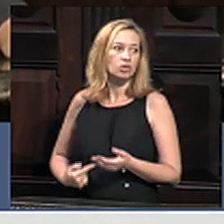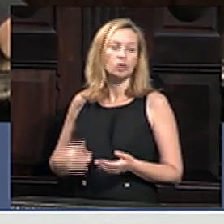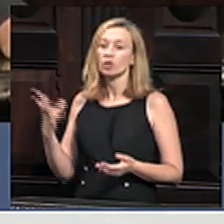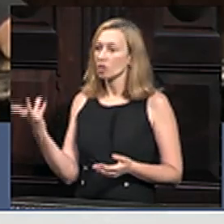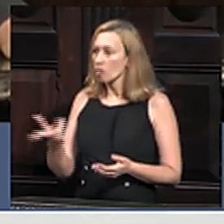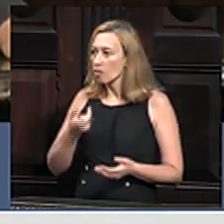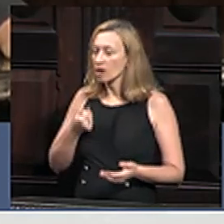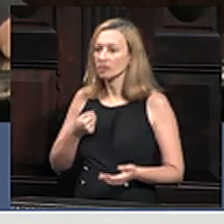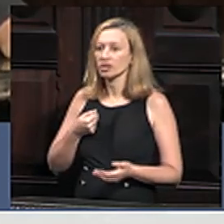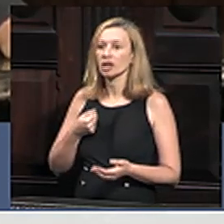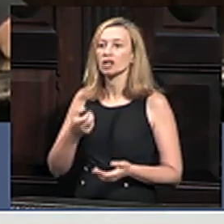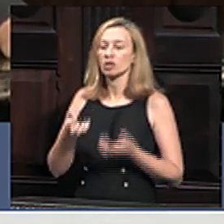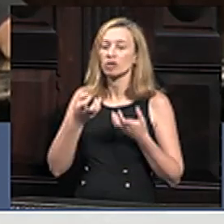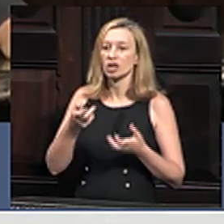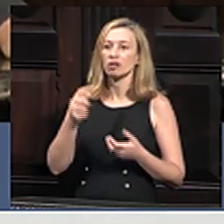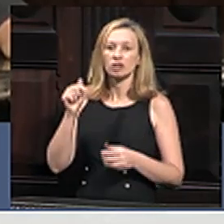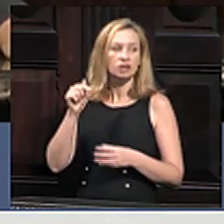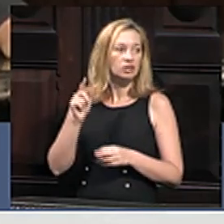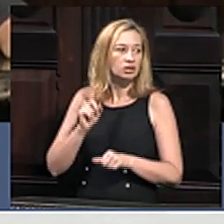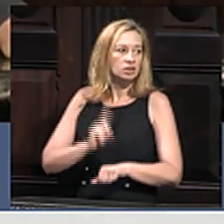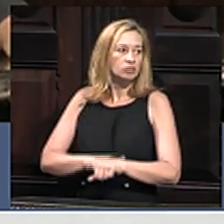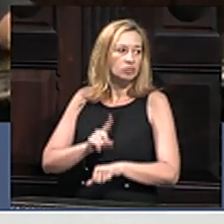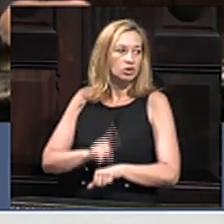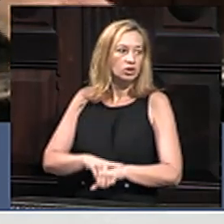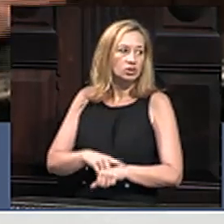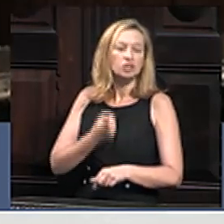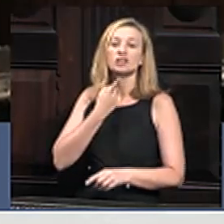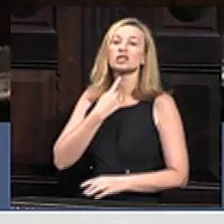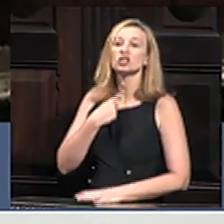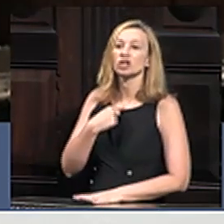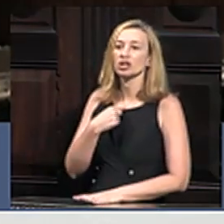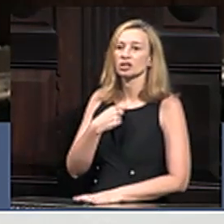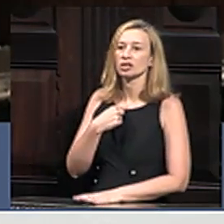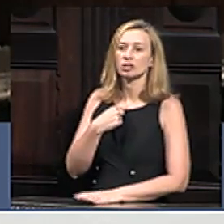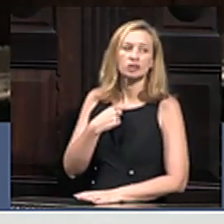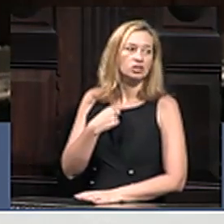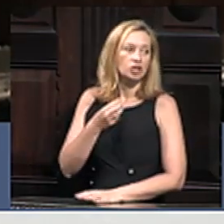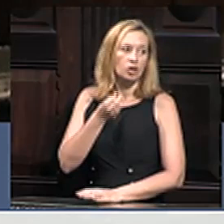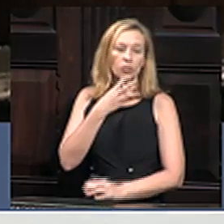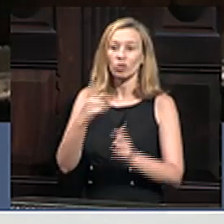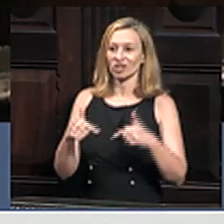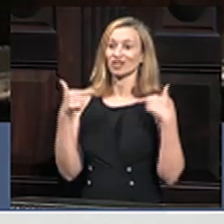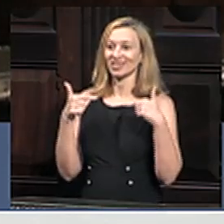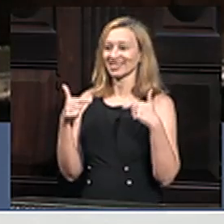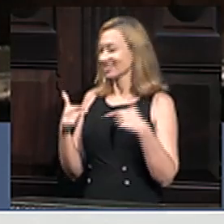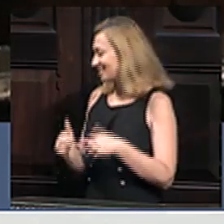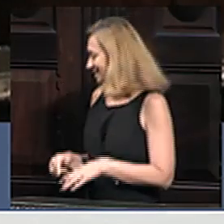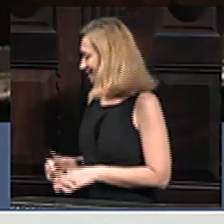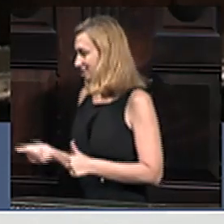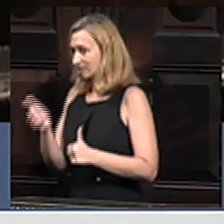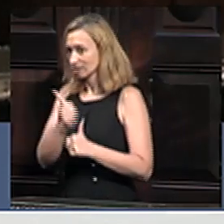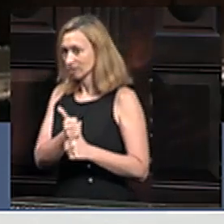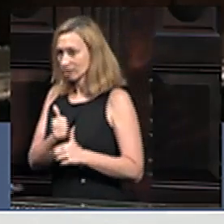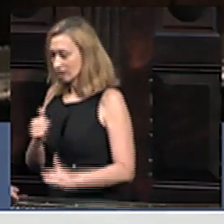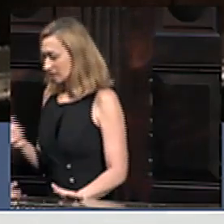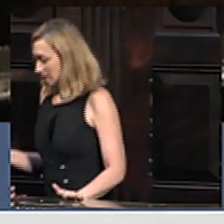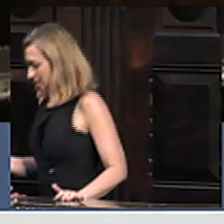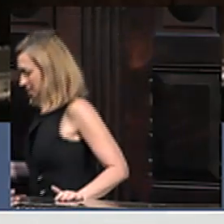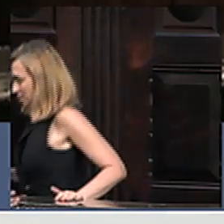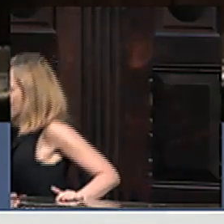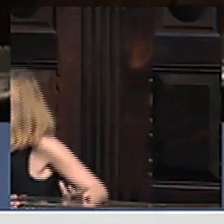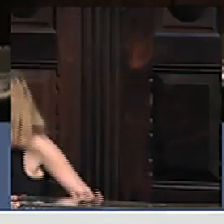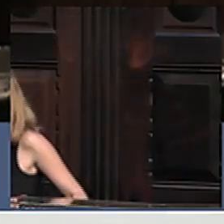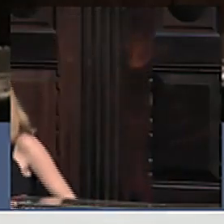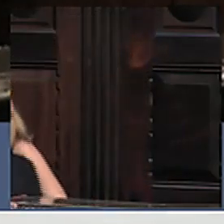Eu quero aqui, nesse momento, desejar boa sorte ao novo governador eleito,